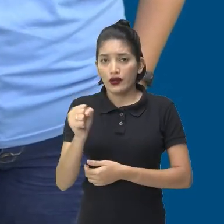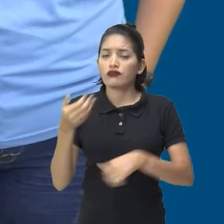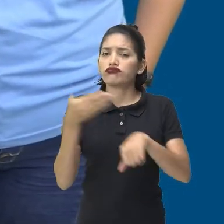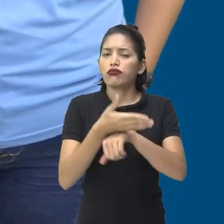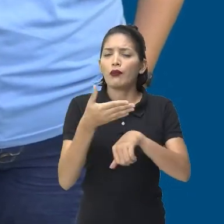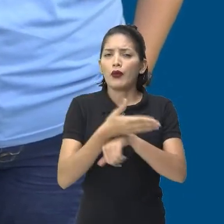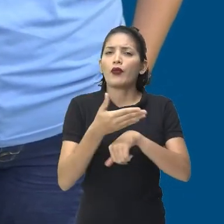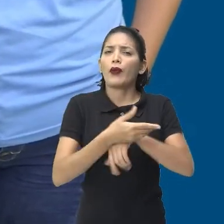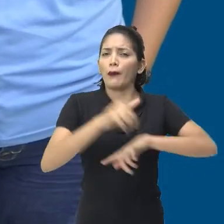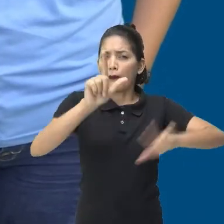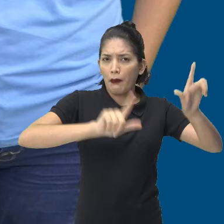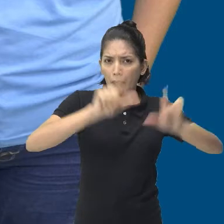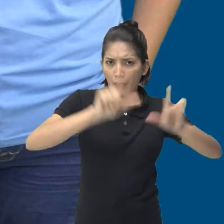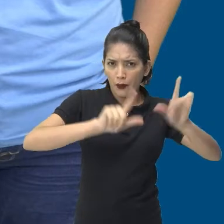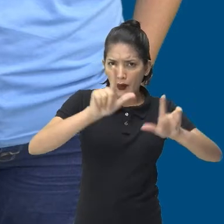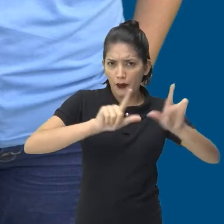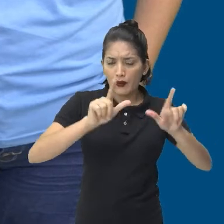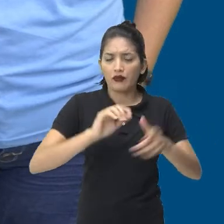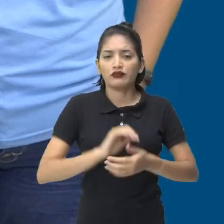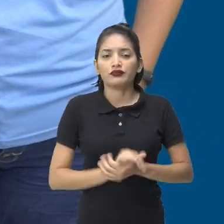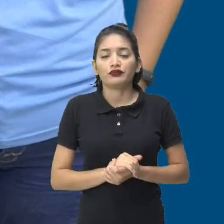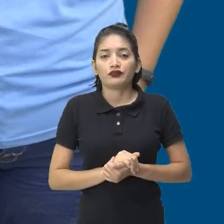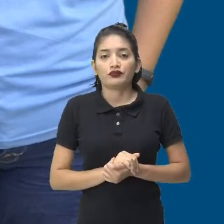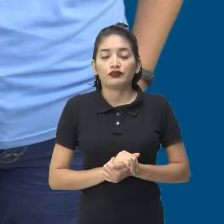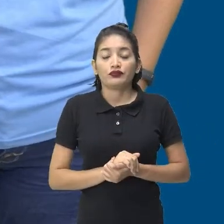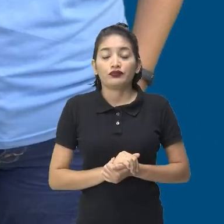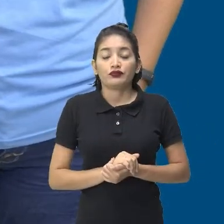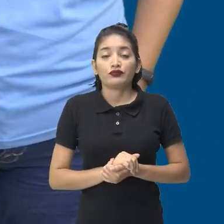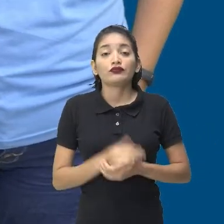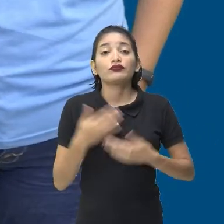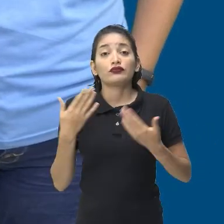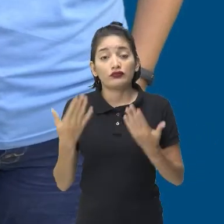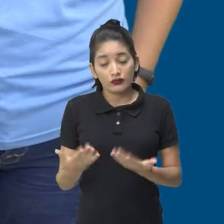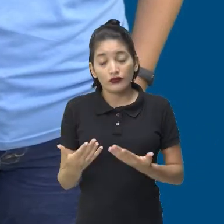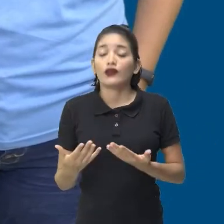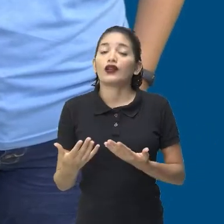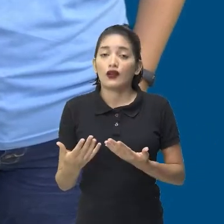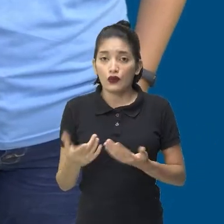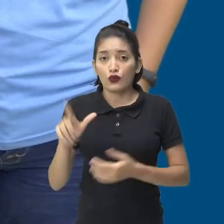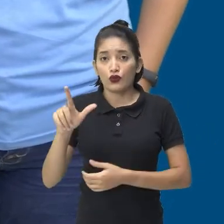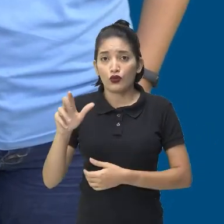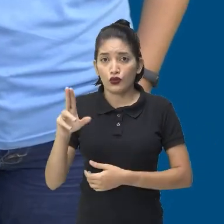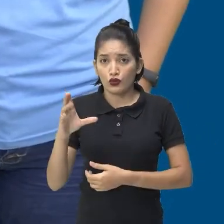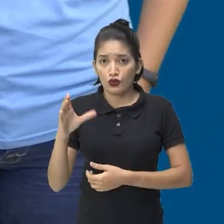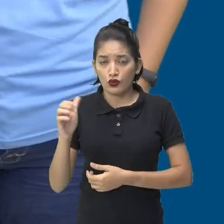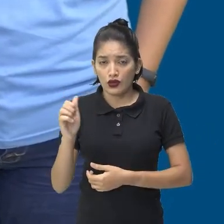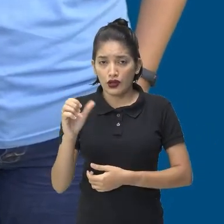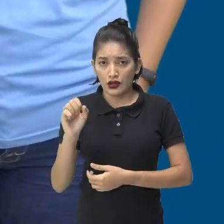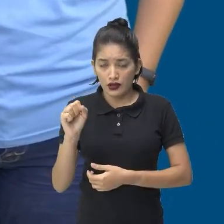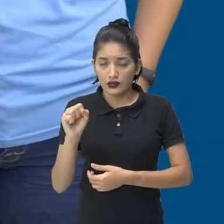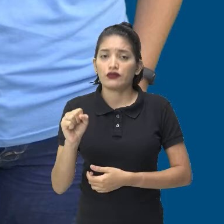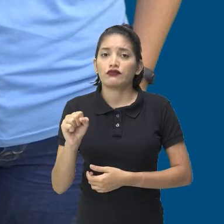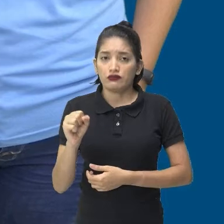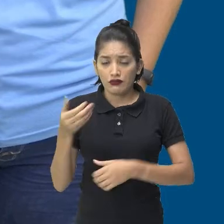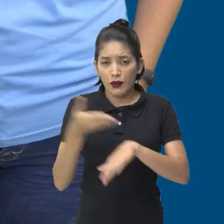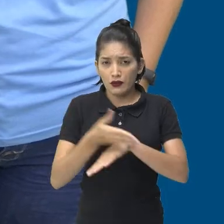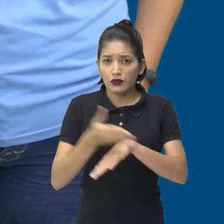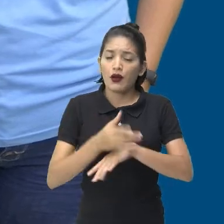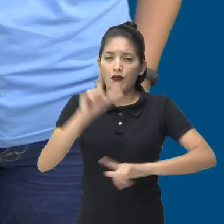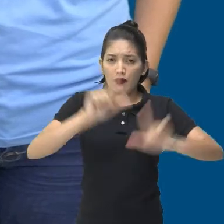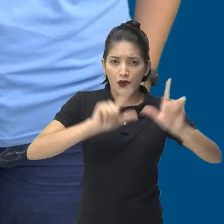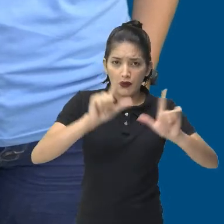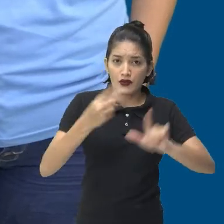de televisão. Dentro de 3 semanas, o Lucas participará de um programa de televisão.